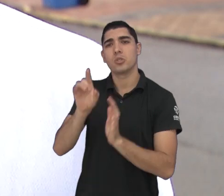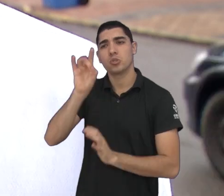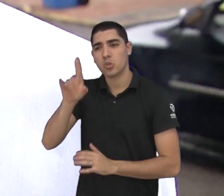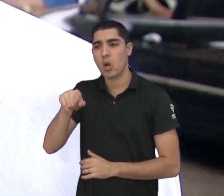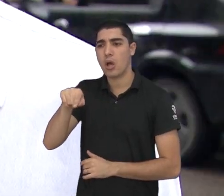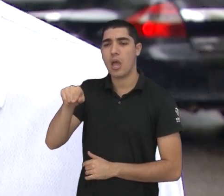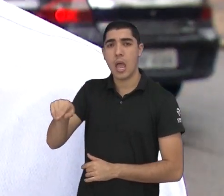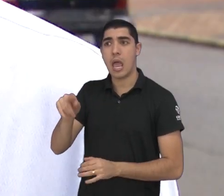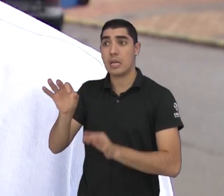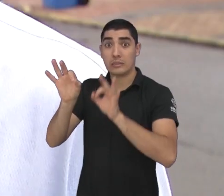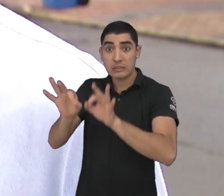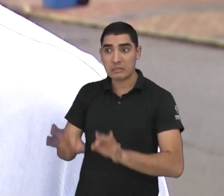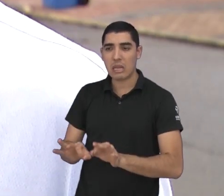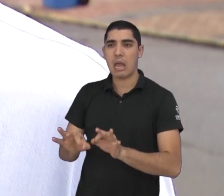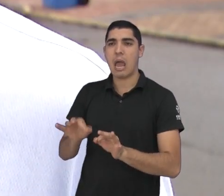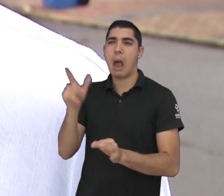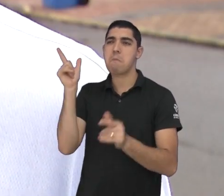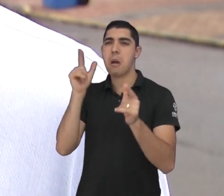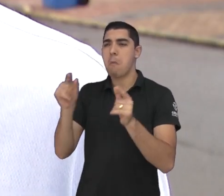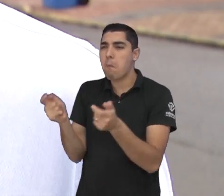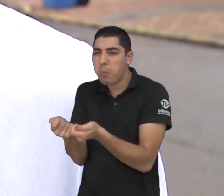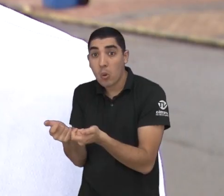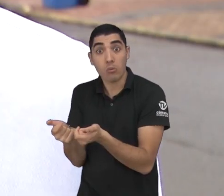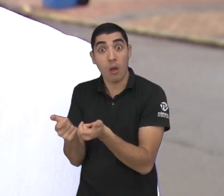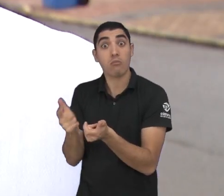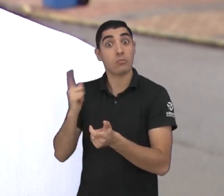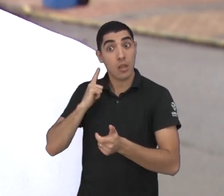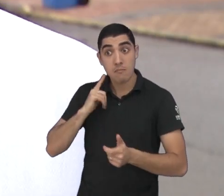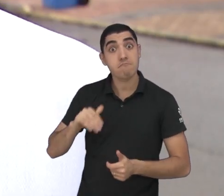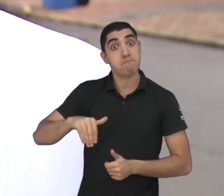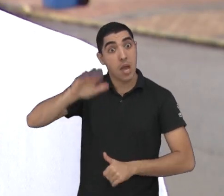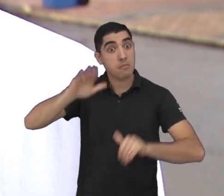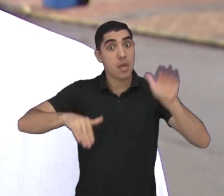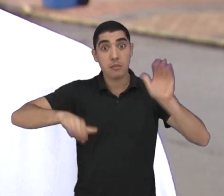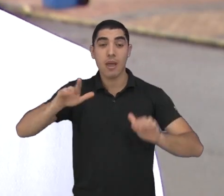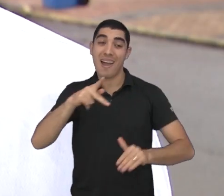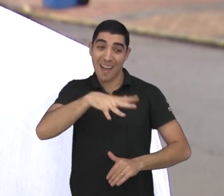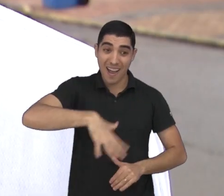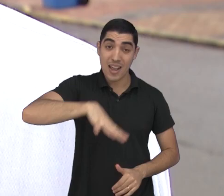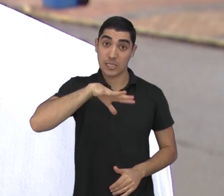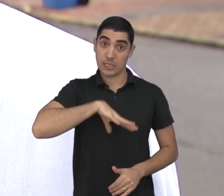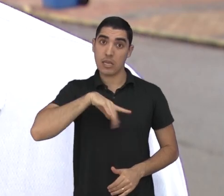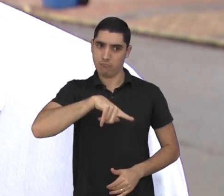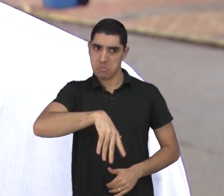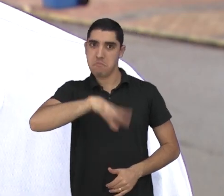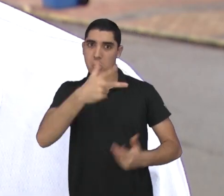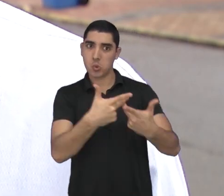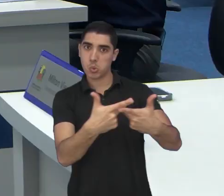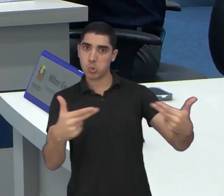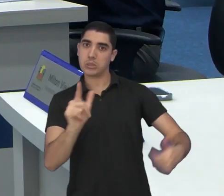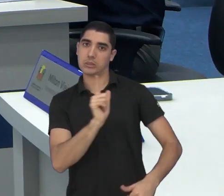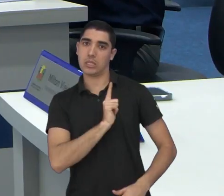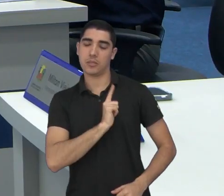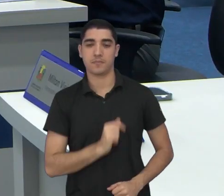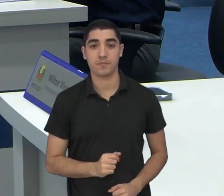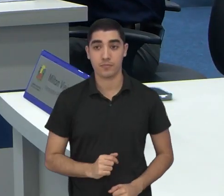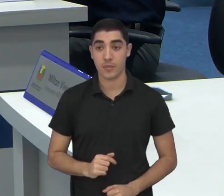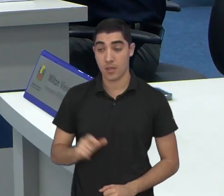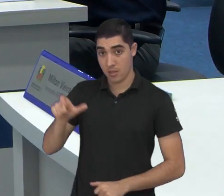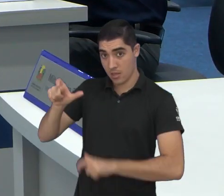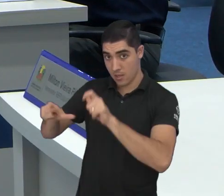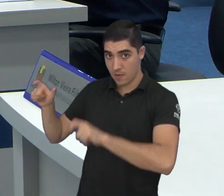serviços considerável, nem mesmo as regiões do fundo da Zona Sul. A gente vê que isso está muito concentrado na região centro-oeste aqui no município, Os